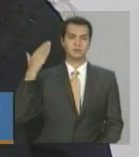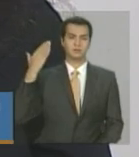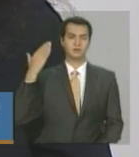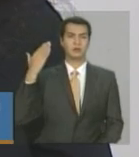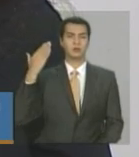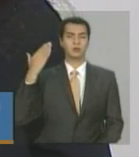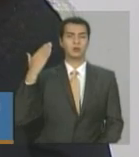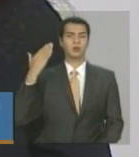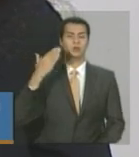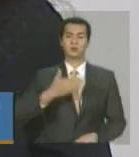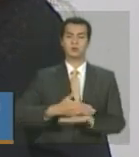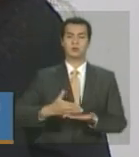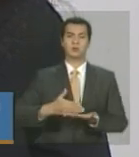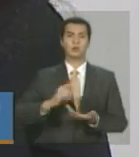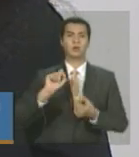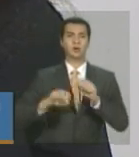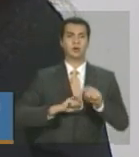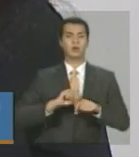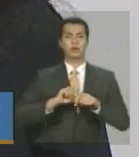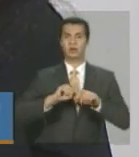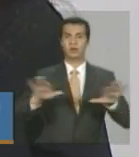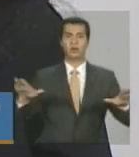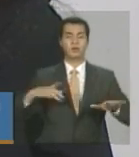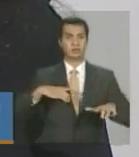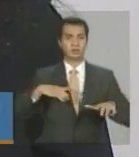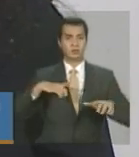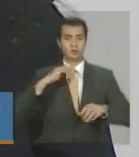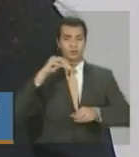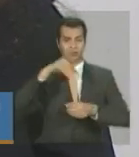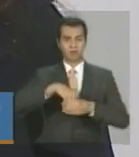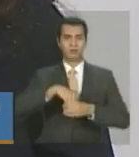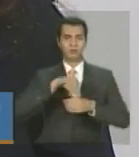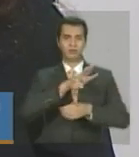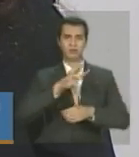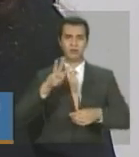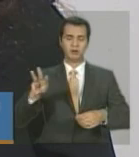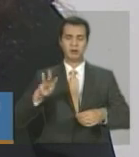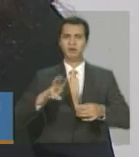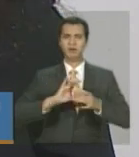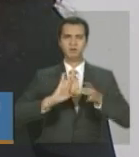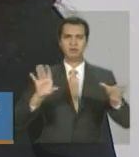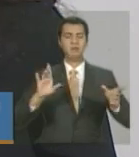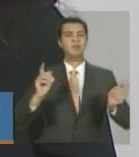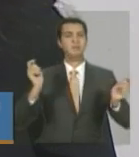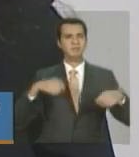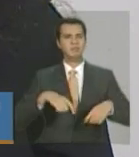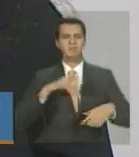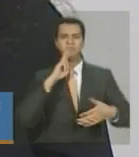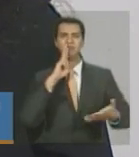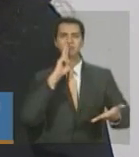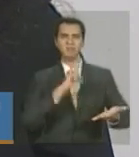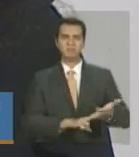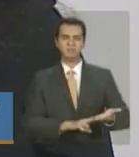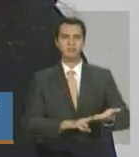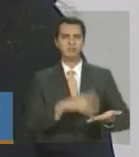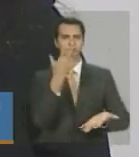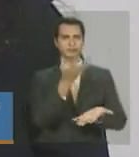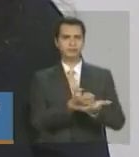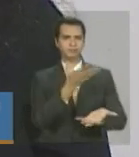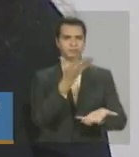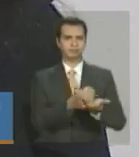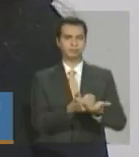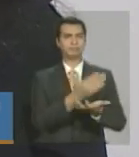feita descentralizada por meio de um aplicativo eletrônico, ela nos fornece dados oficiais e confiáveis, o